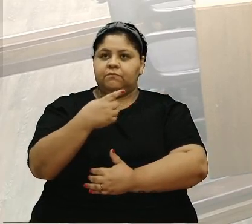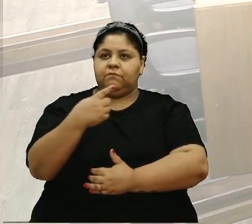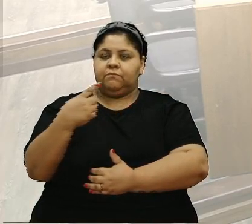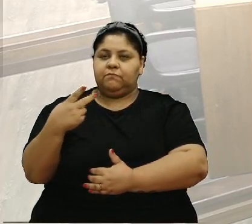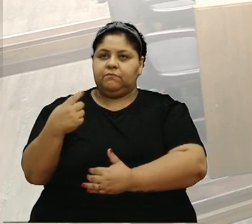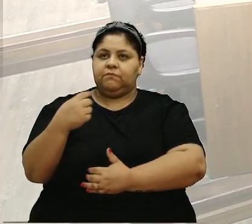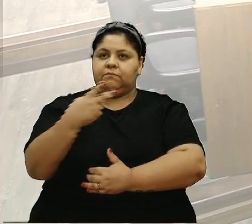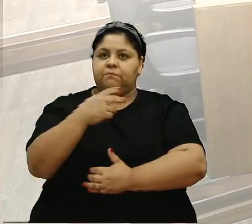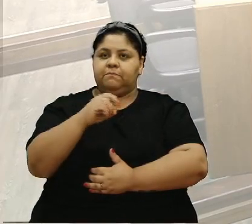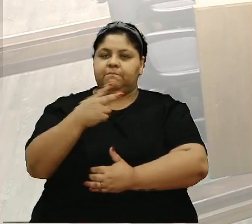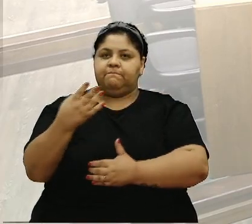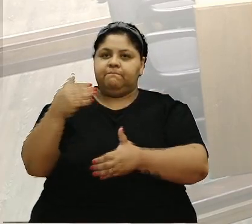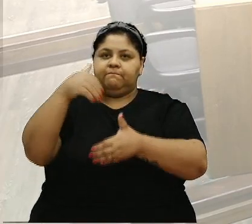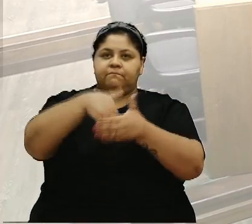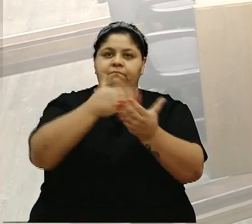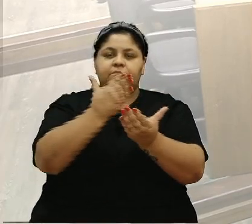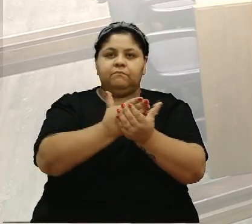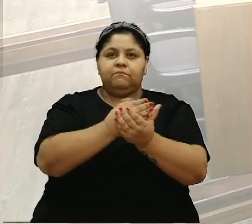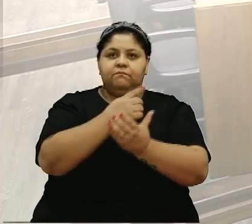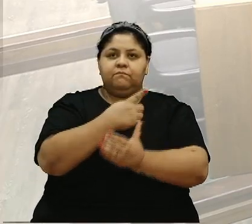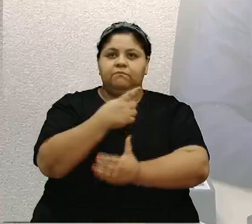212/2024, contido no processo de lei número